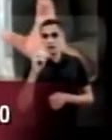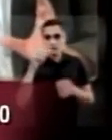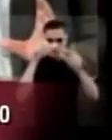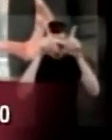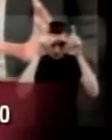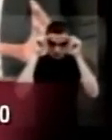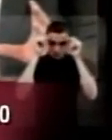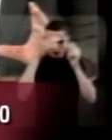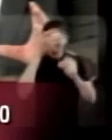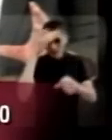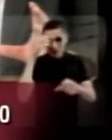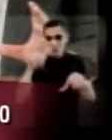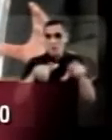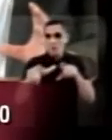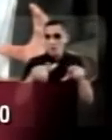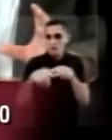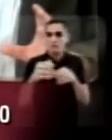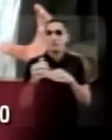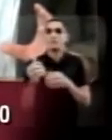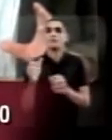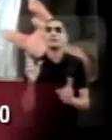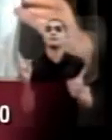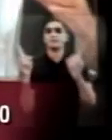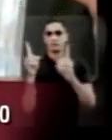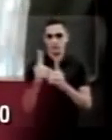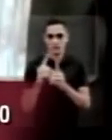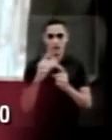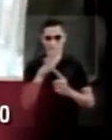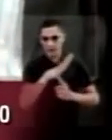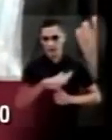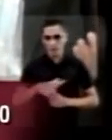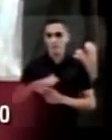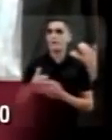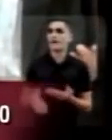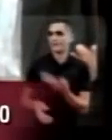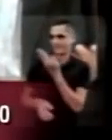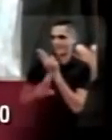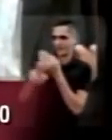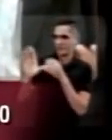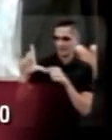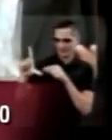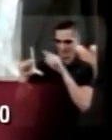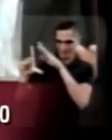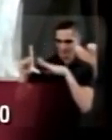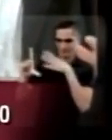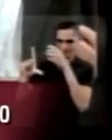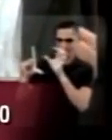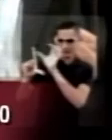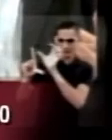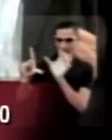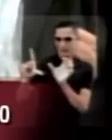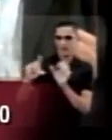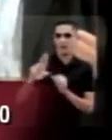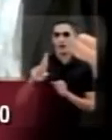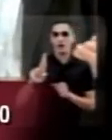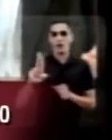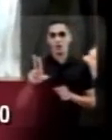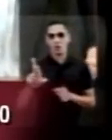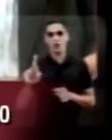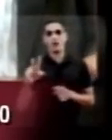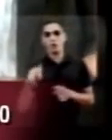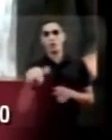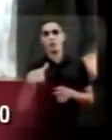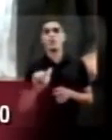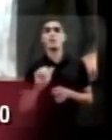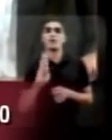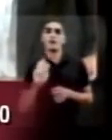Praça Rui Barbosa. Então ficará o nosso ônibus da saúde lá, coletando.